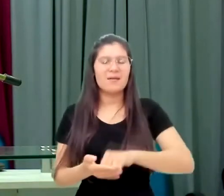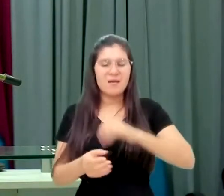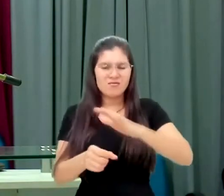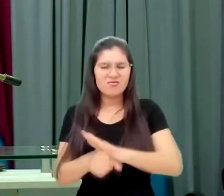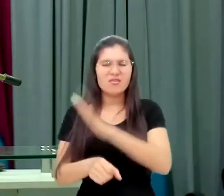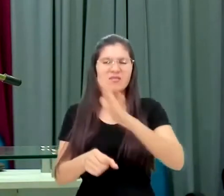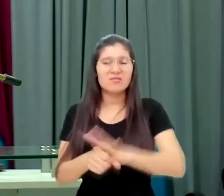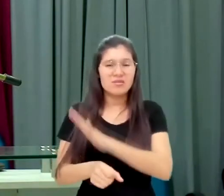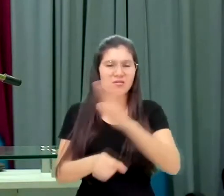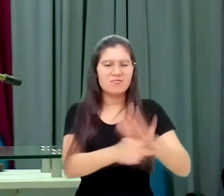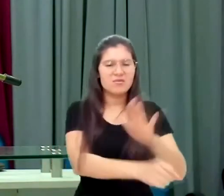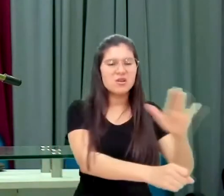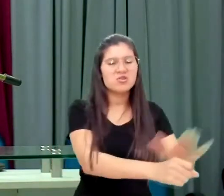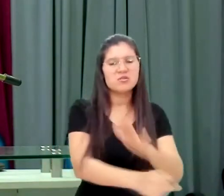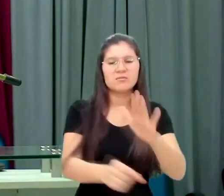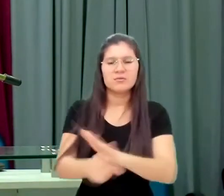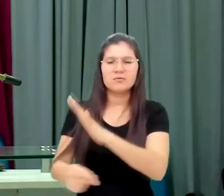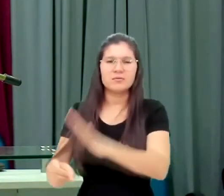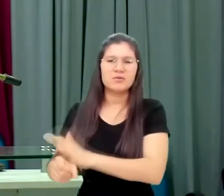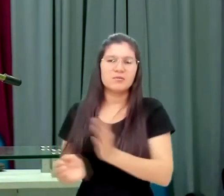encheu todas as vasilhas,